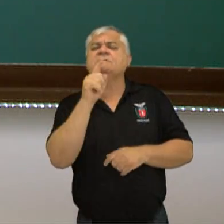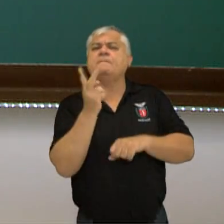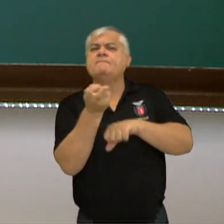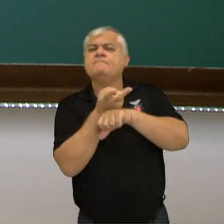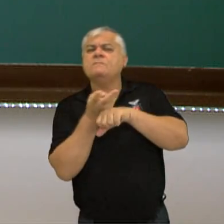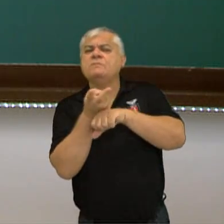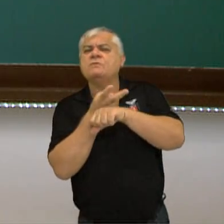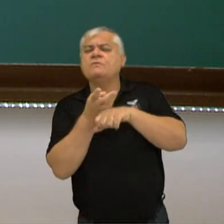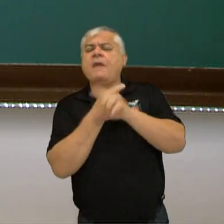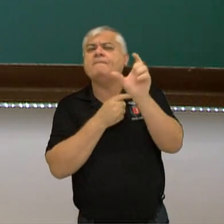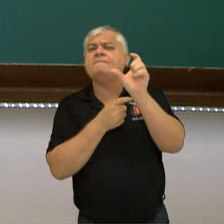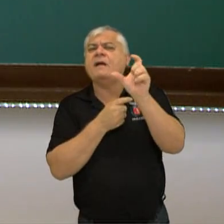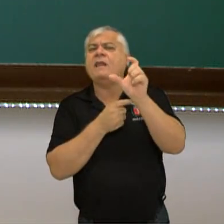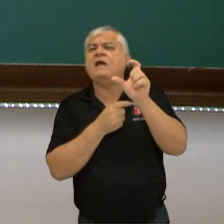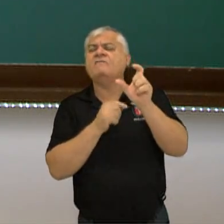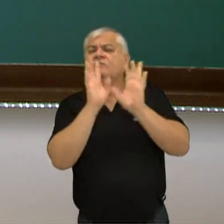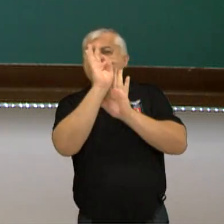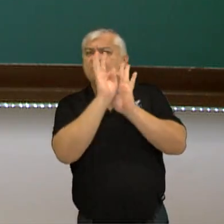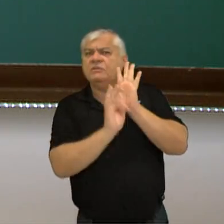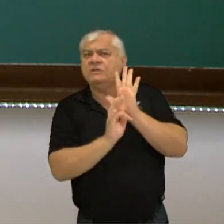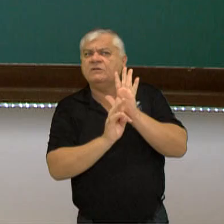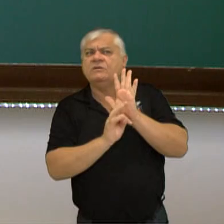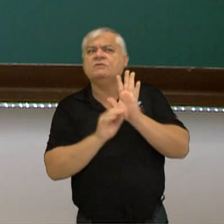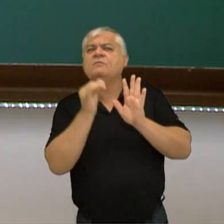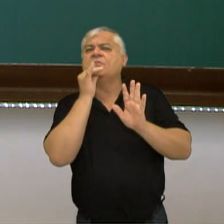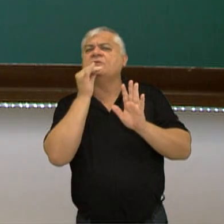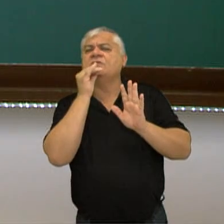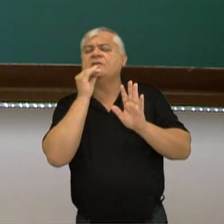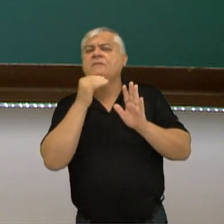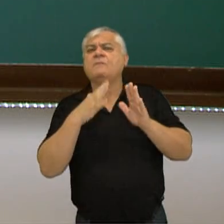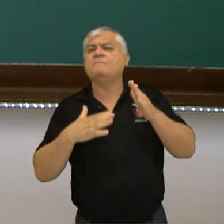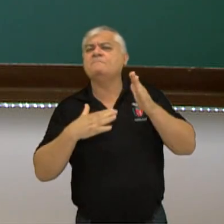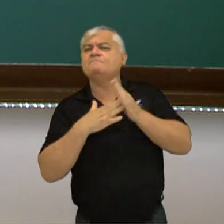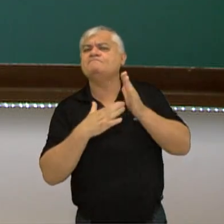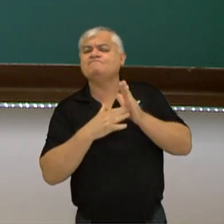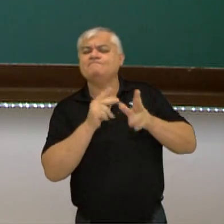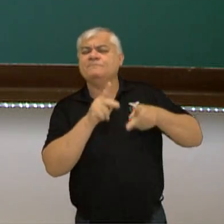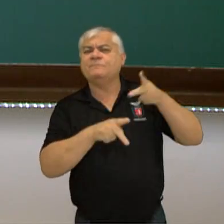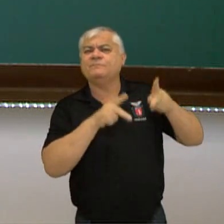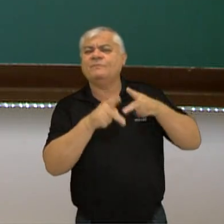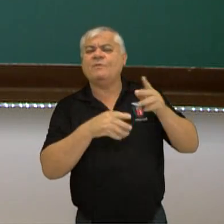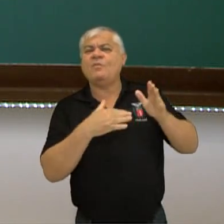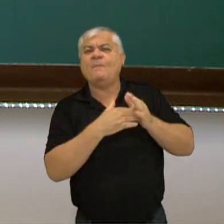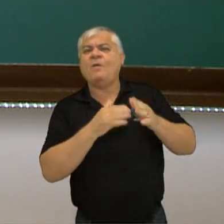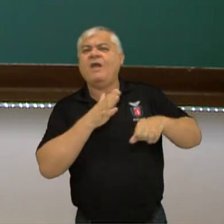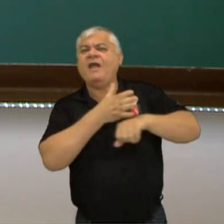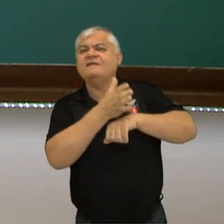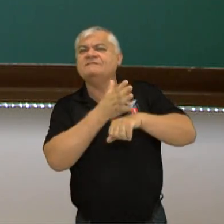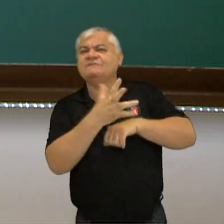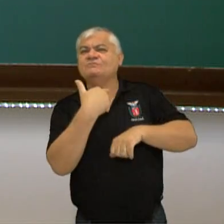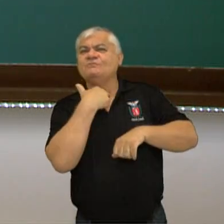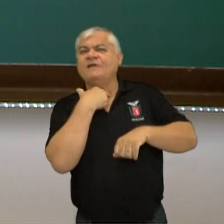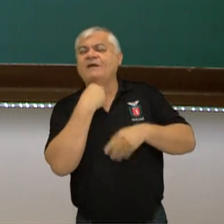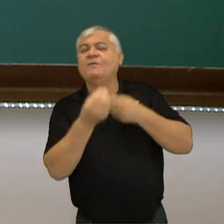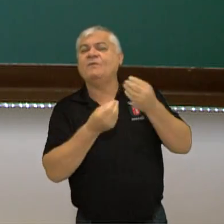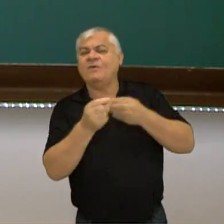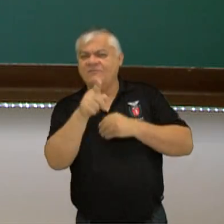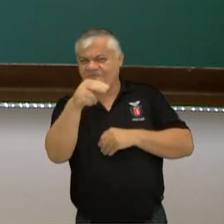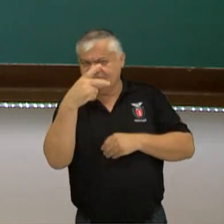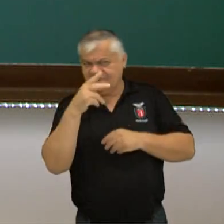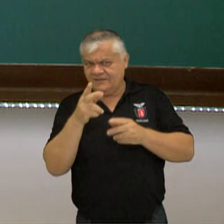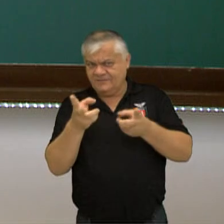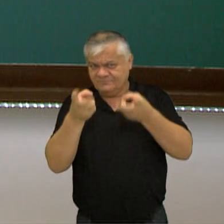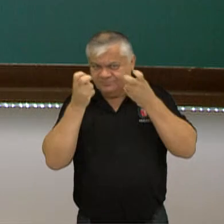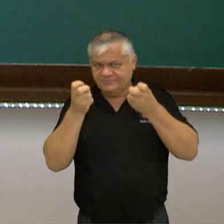restrição ainda maior de público. Relendo aqui, o que você concluiu? Vamos ver se você